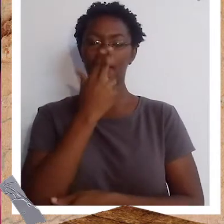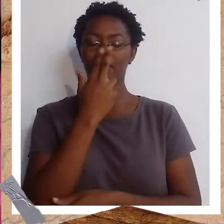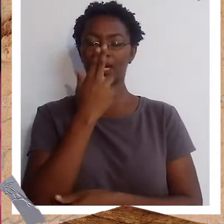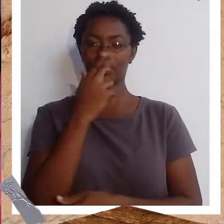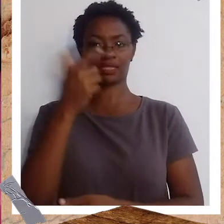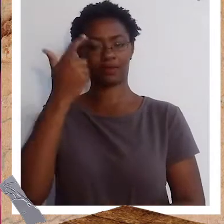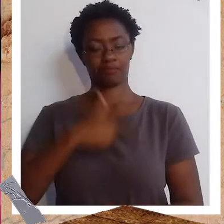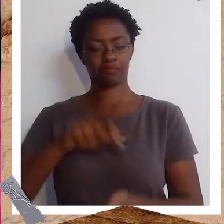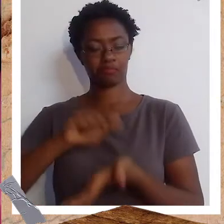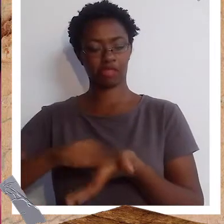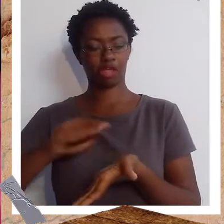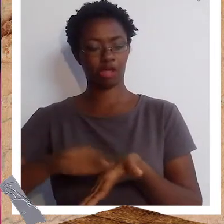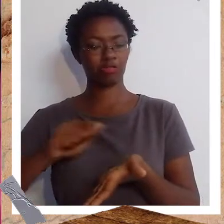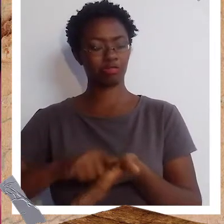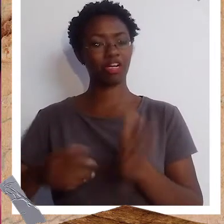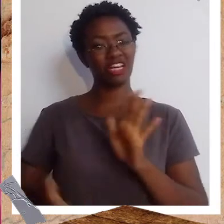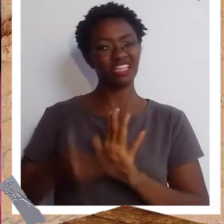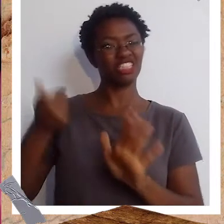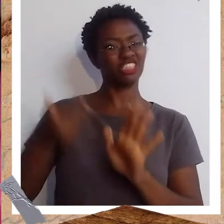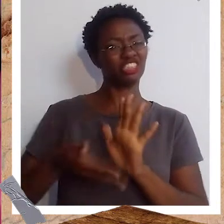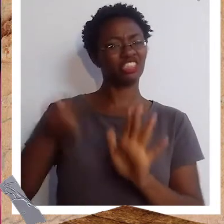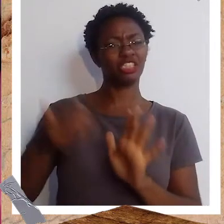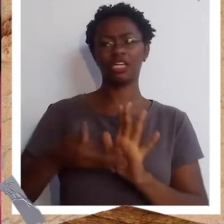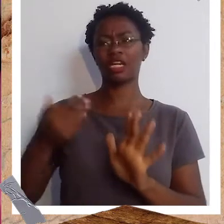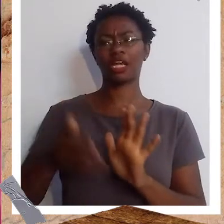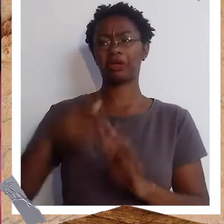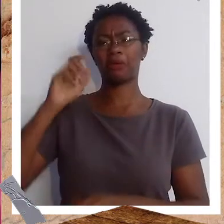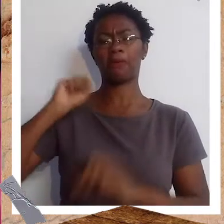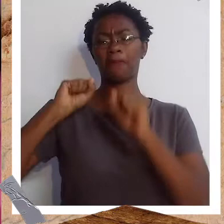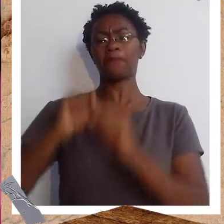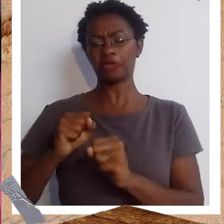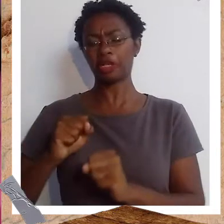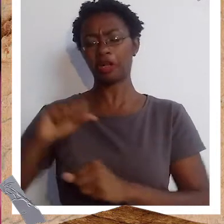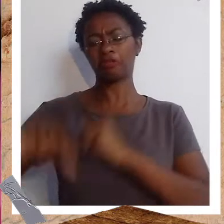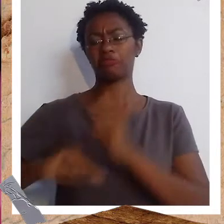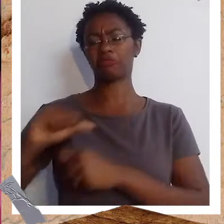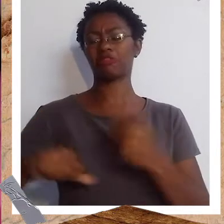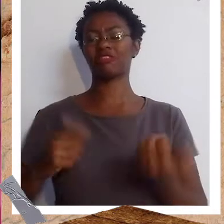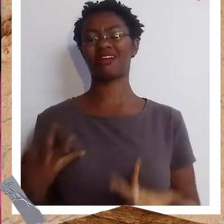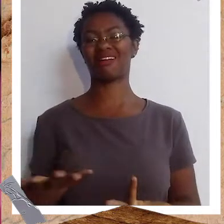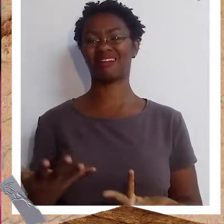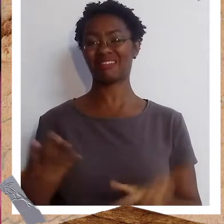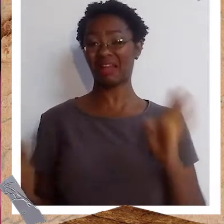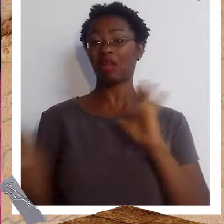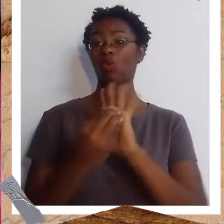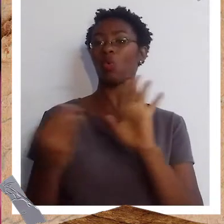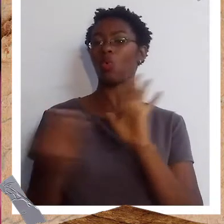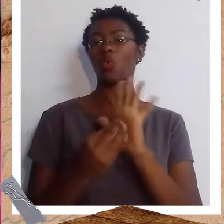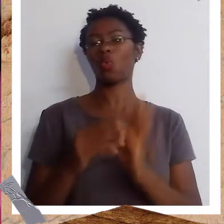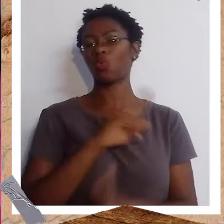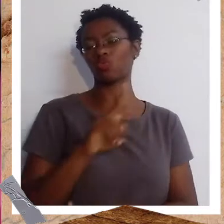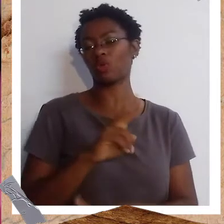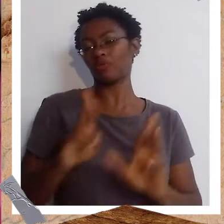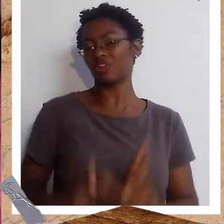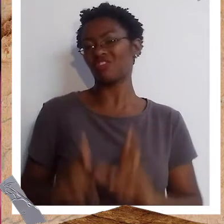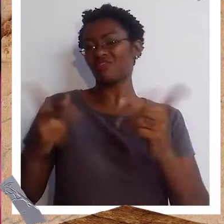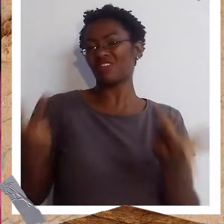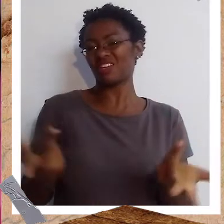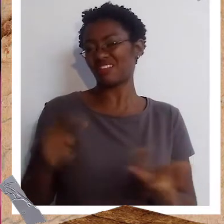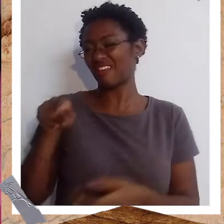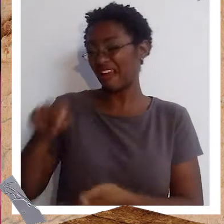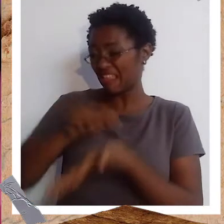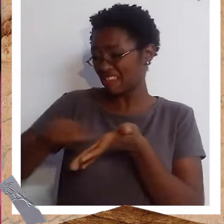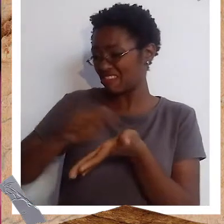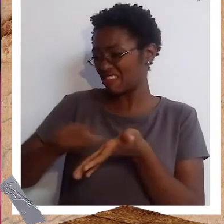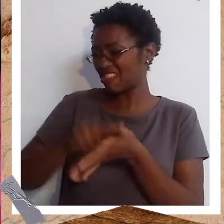sua autoridade de autora, desculpa a redundância, sua destituição da autoridade dela enquanto produtora, enquanto escritora. Isso é